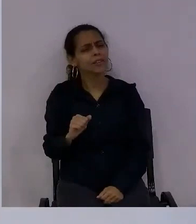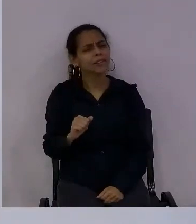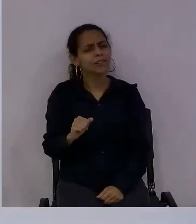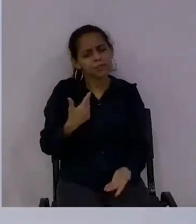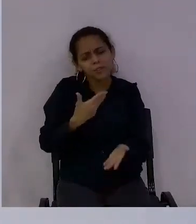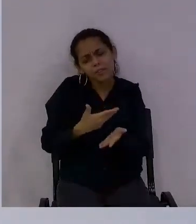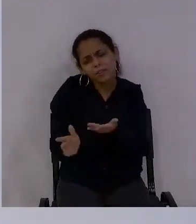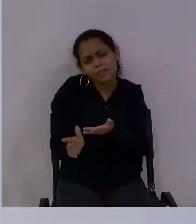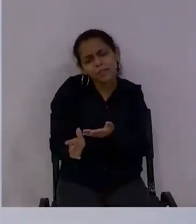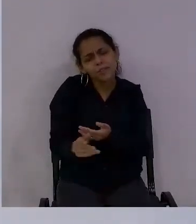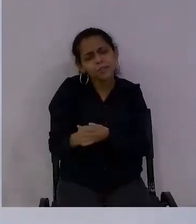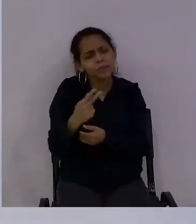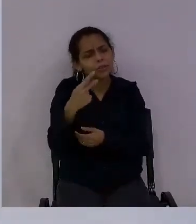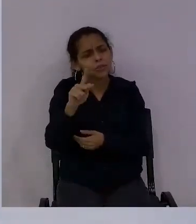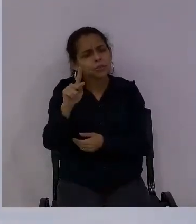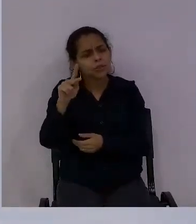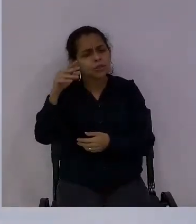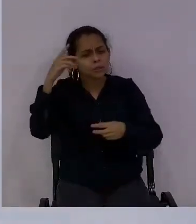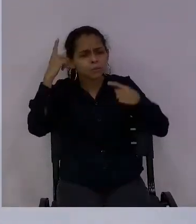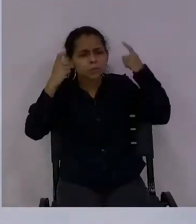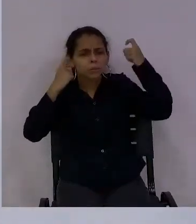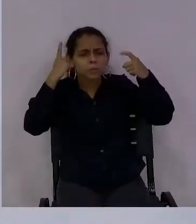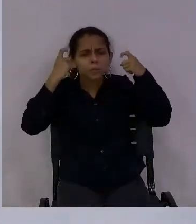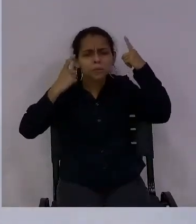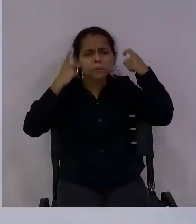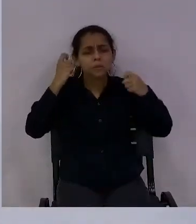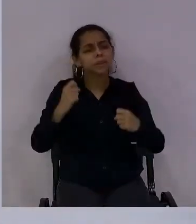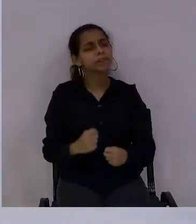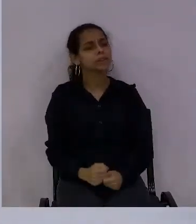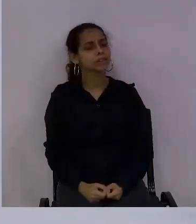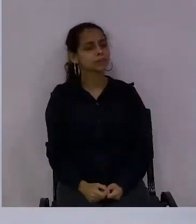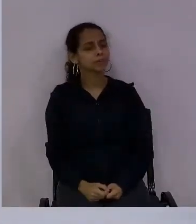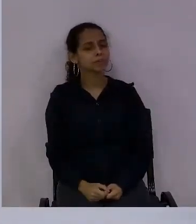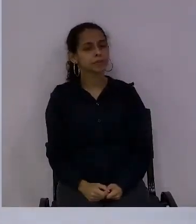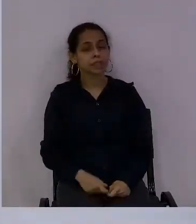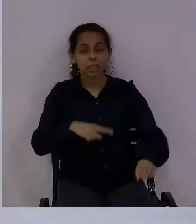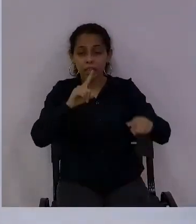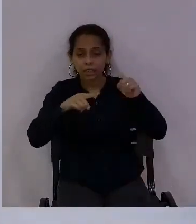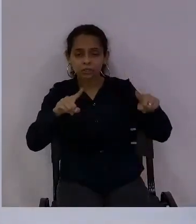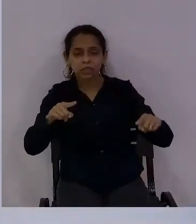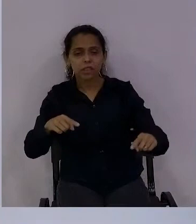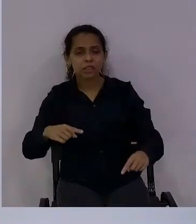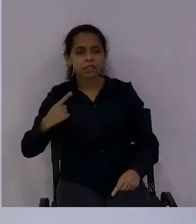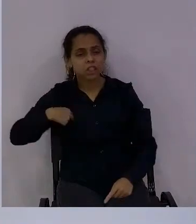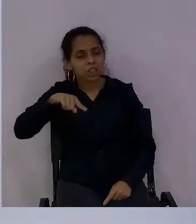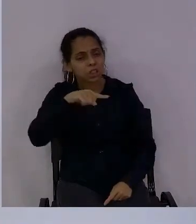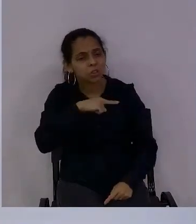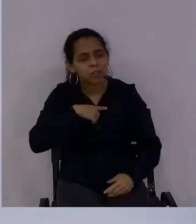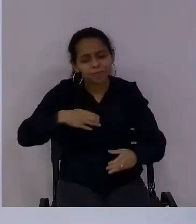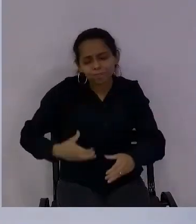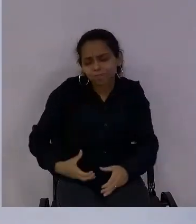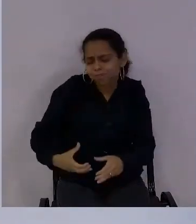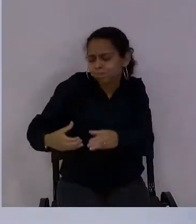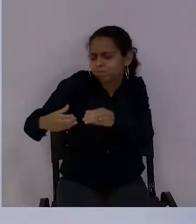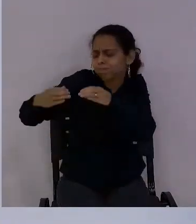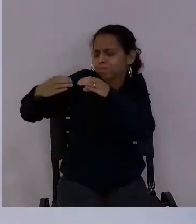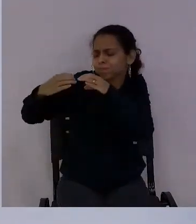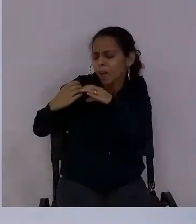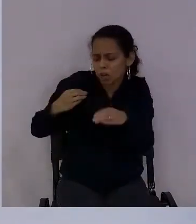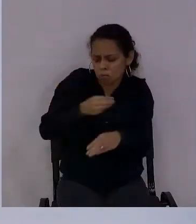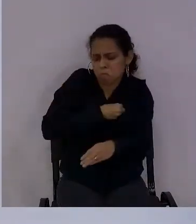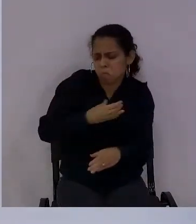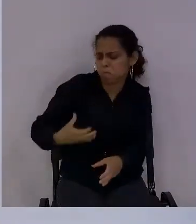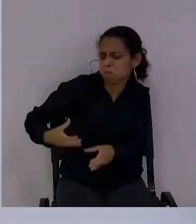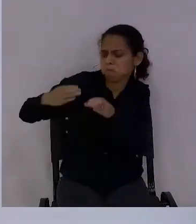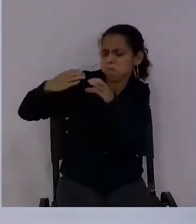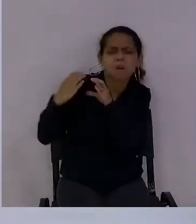No entanto, por vezes nós estamos carregando o fardo do pecado em nossas costas. e ignorando, desfazendo aquilo que